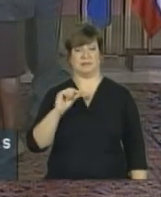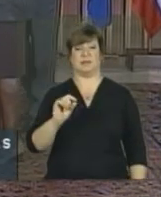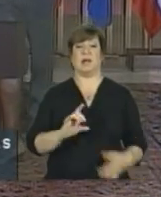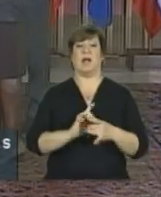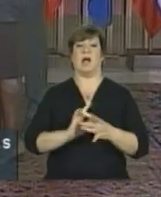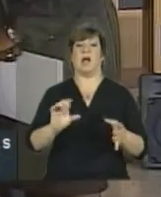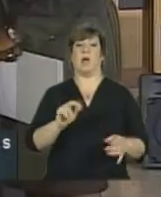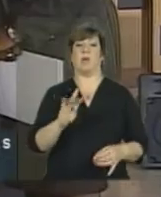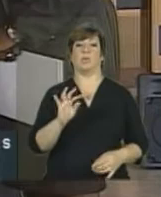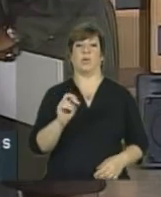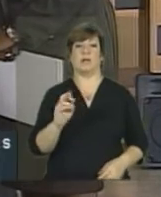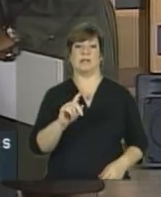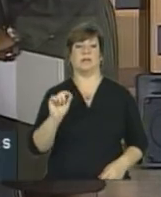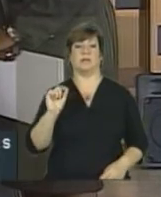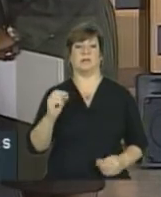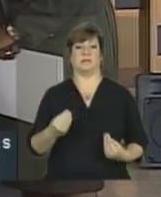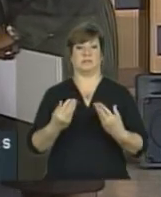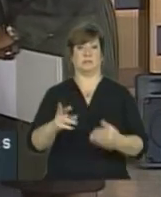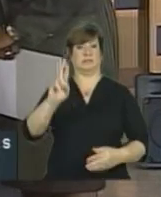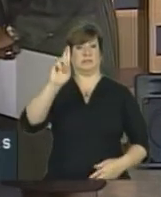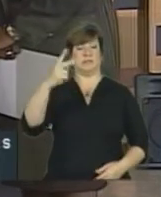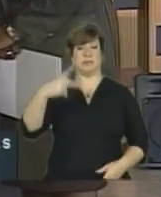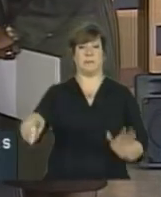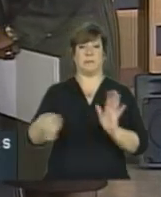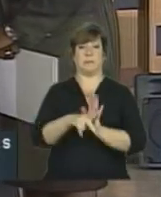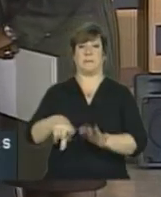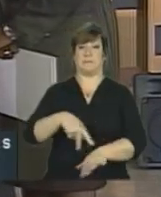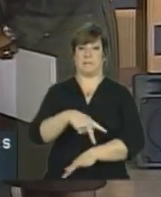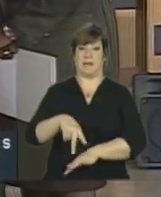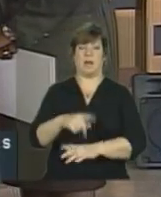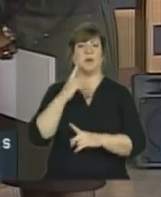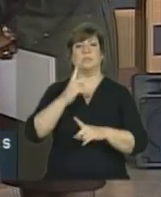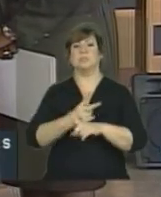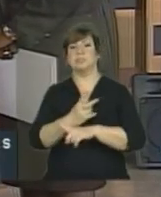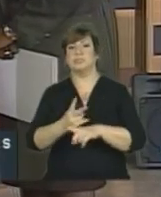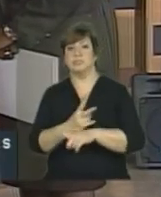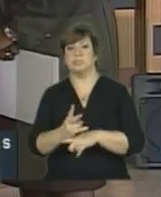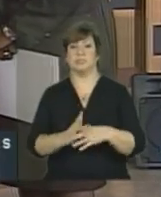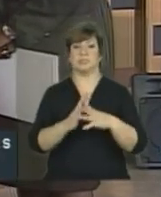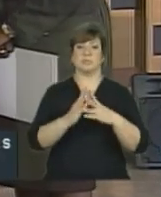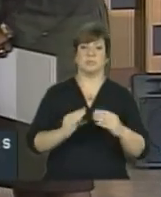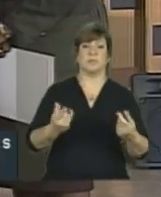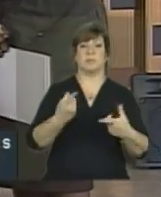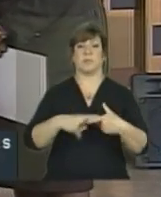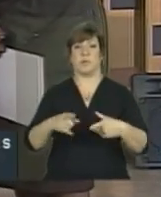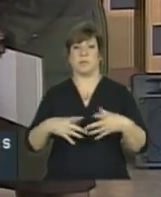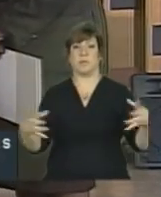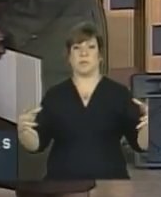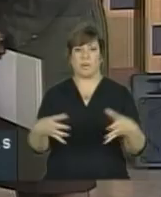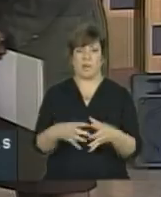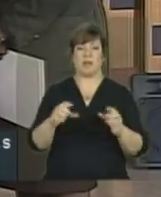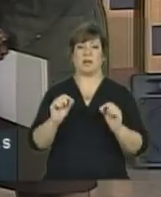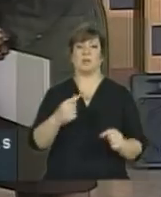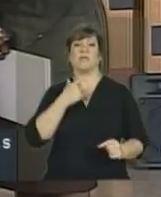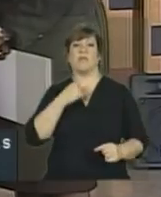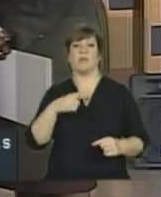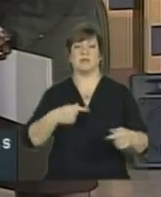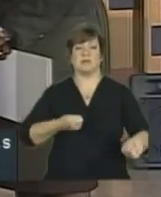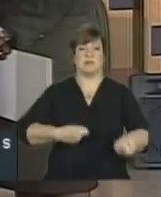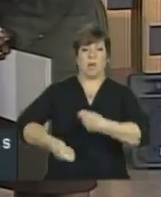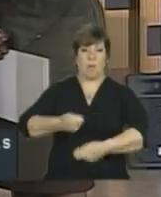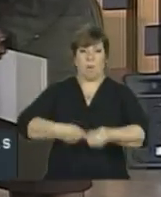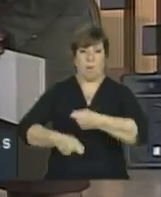autorização para representar o seu país, buscar solucionar os conflitos envolvendo os interesses e